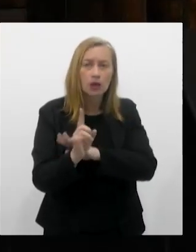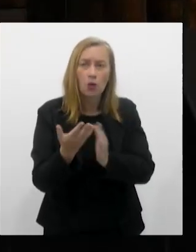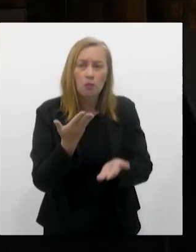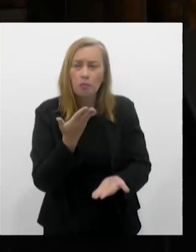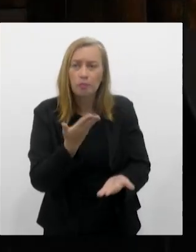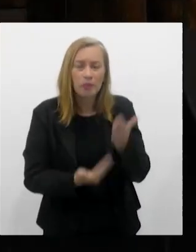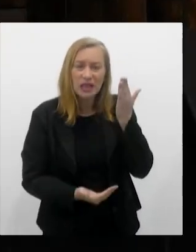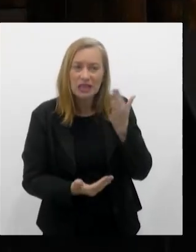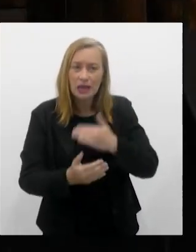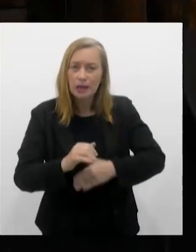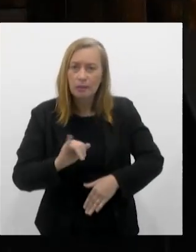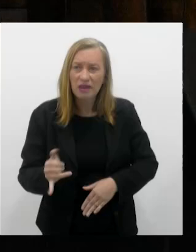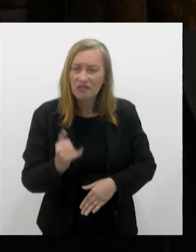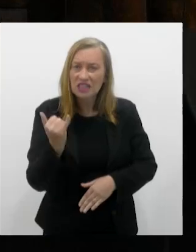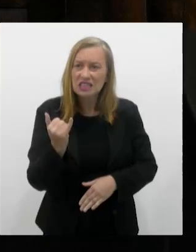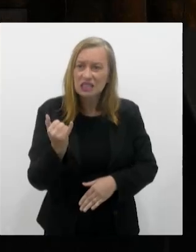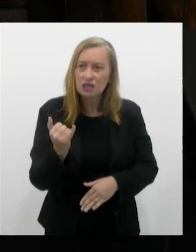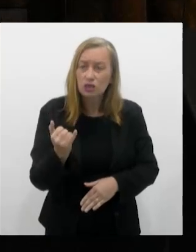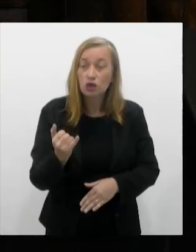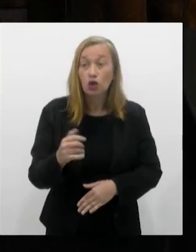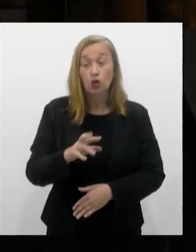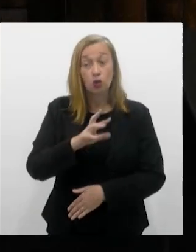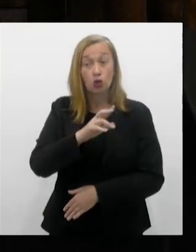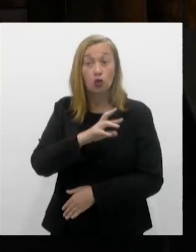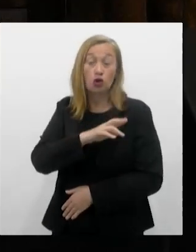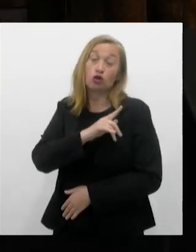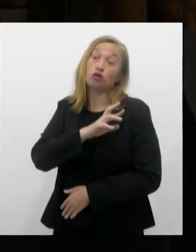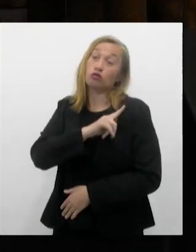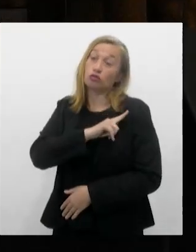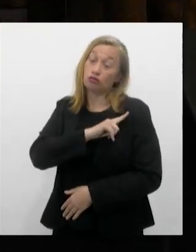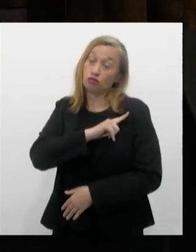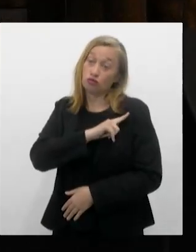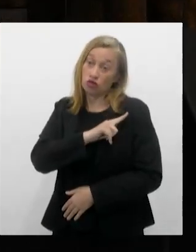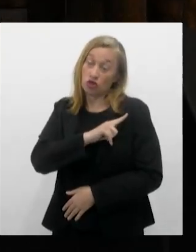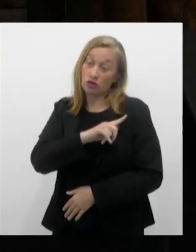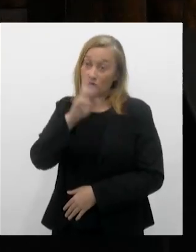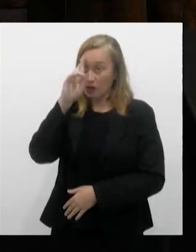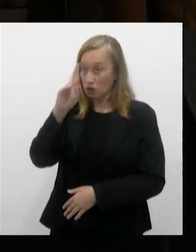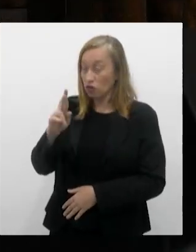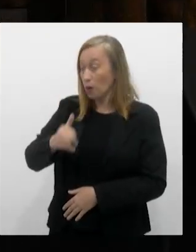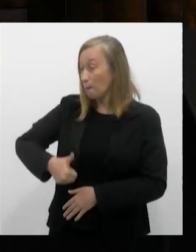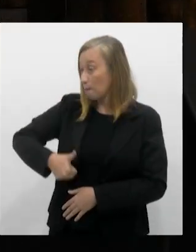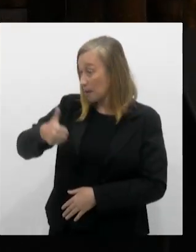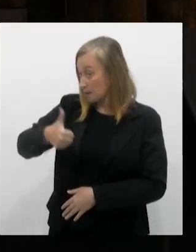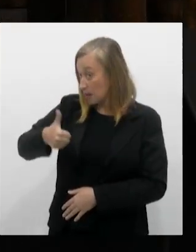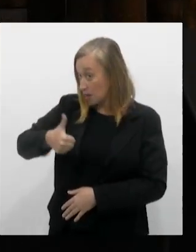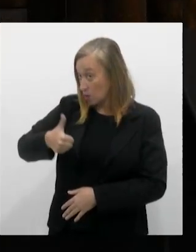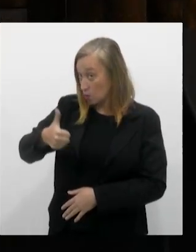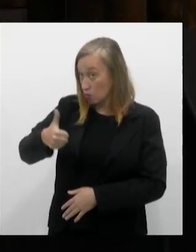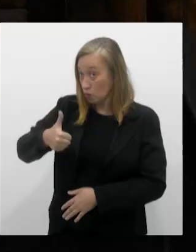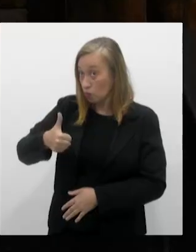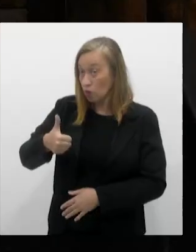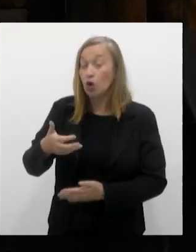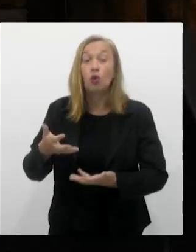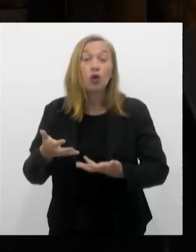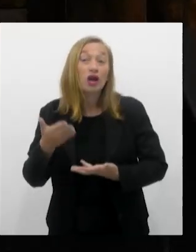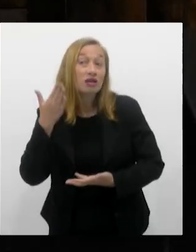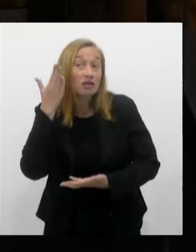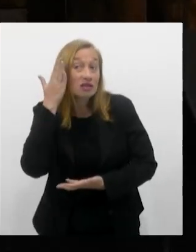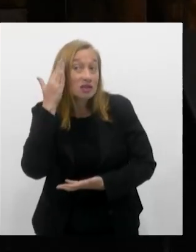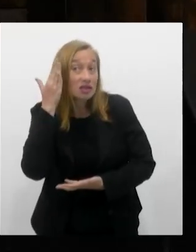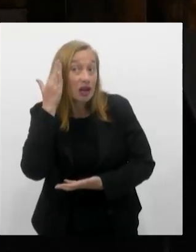a inflação. O gerente vai lhe responder o seguinte: primeiro, eu quero saber o